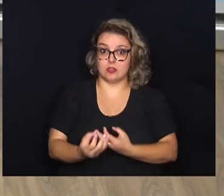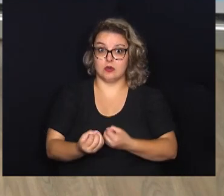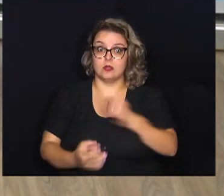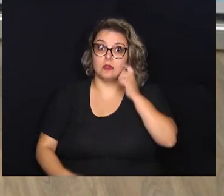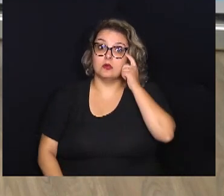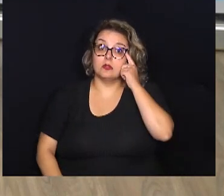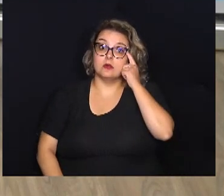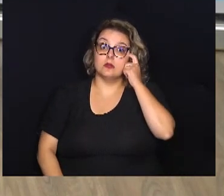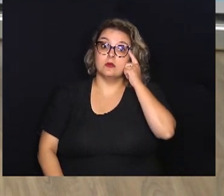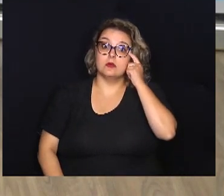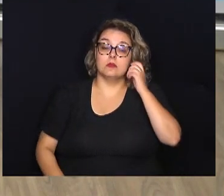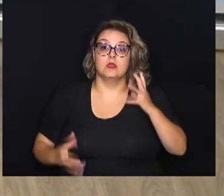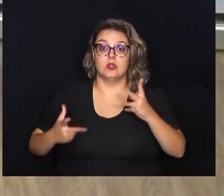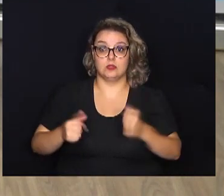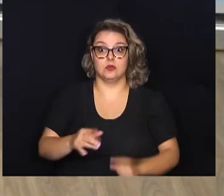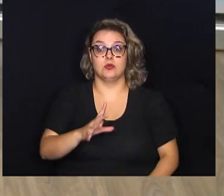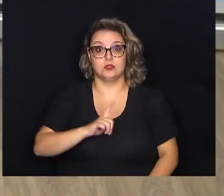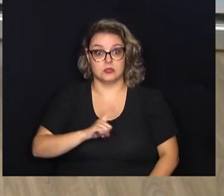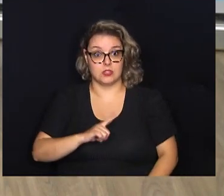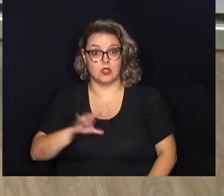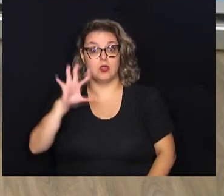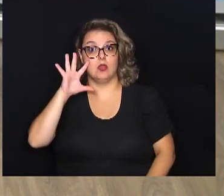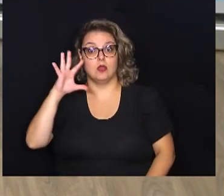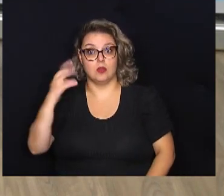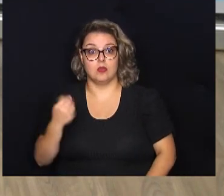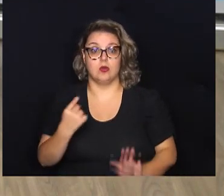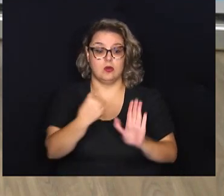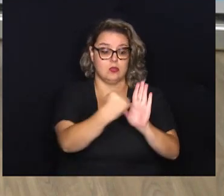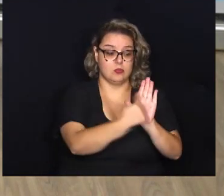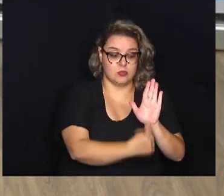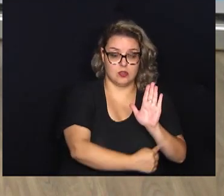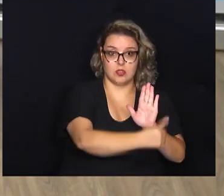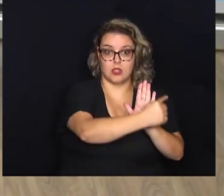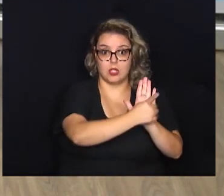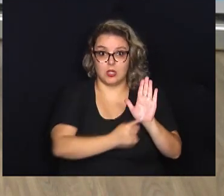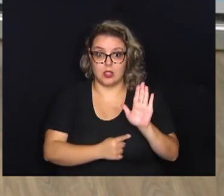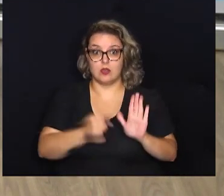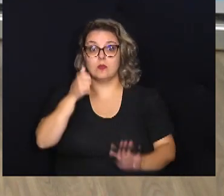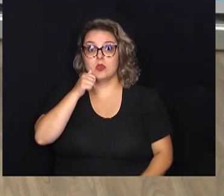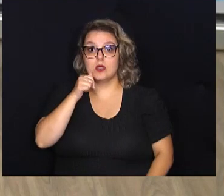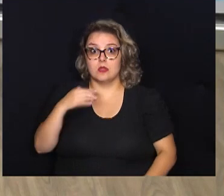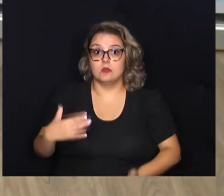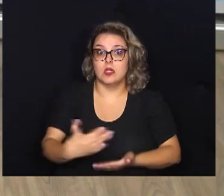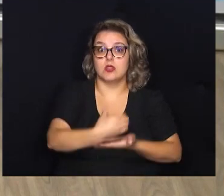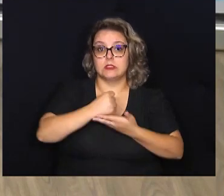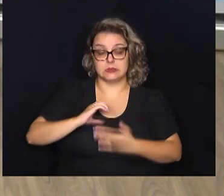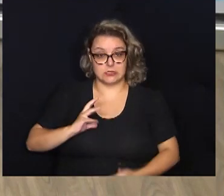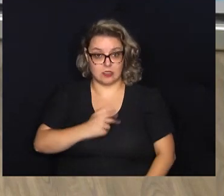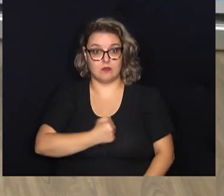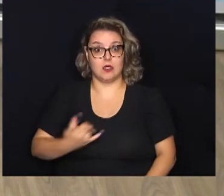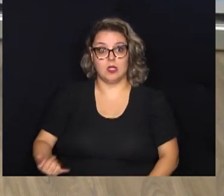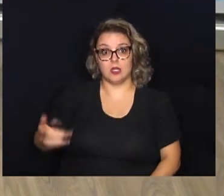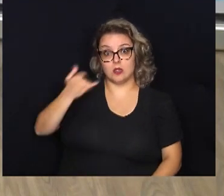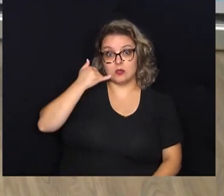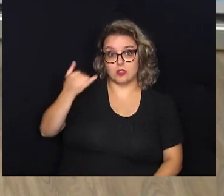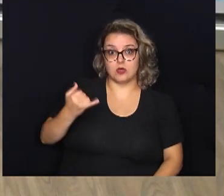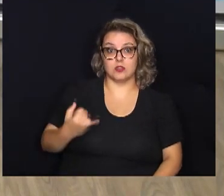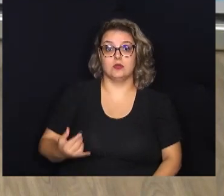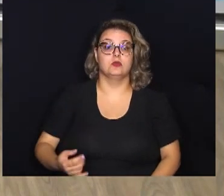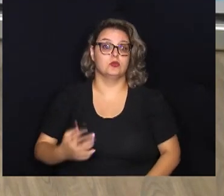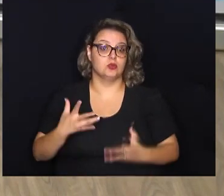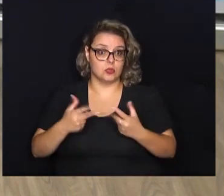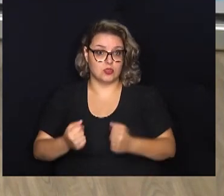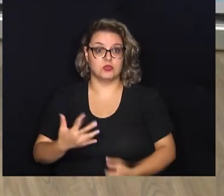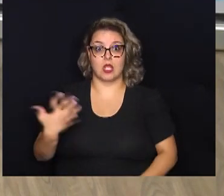todo mundo ter o conhecimento sobre o X desenhado na mão para essa mulher ser amparada, e aí você pode ligar, além desses telefones que a